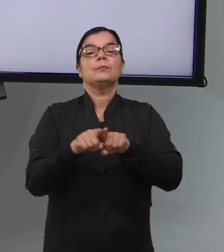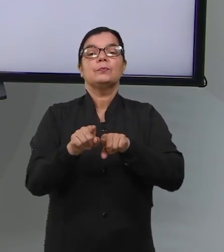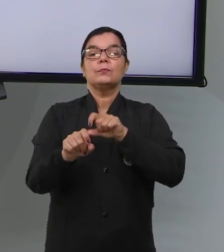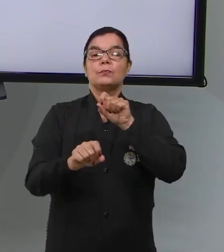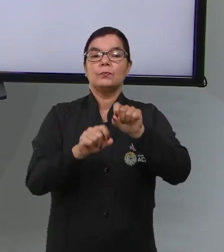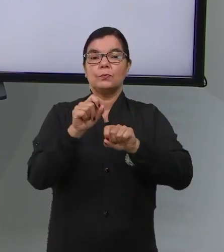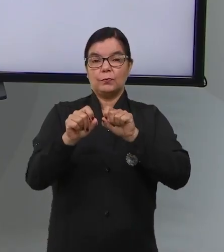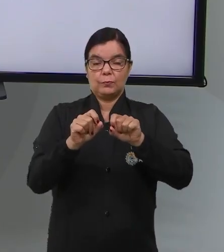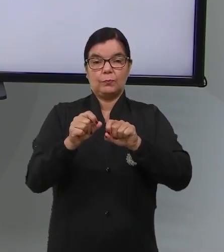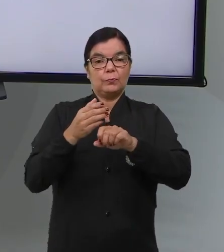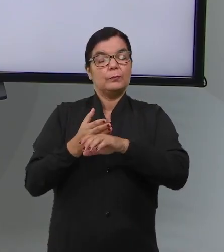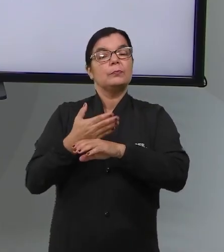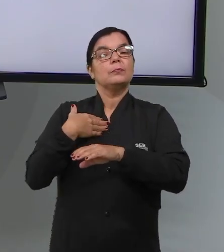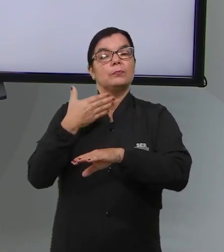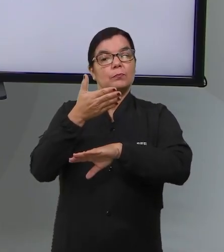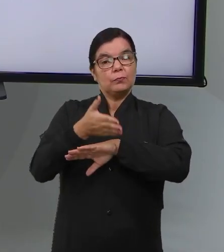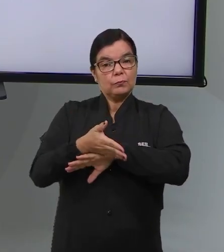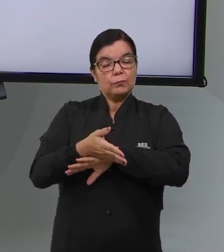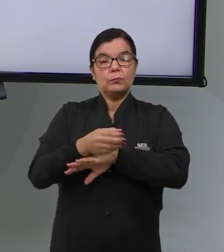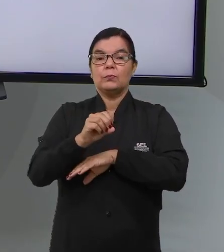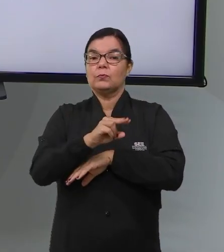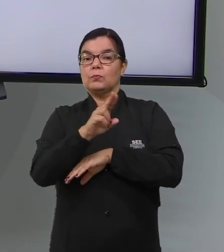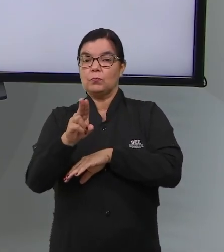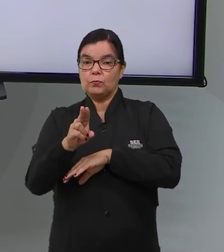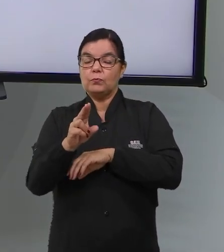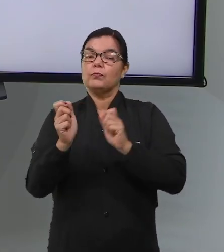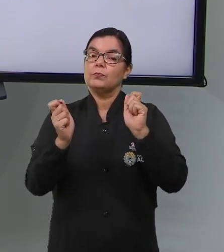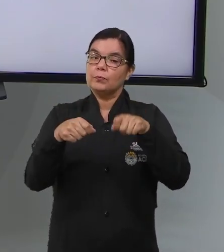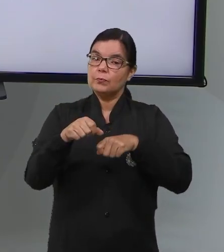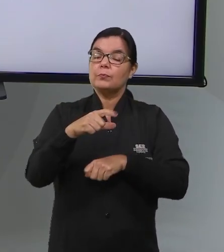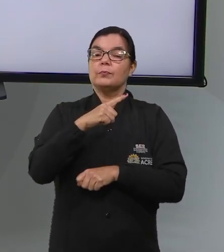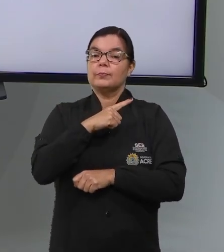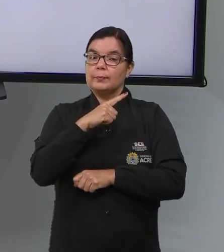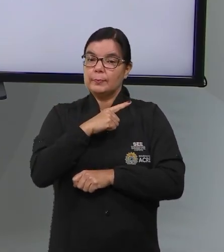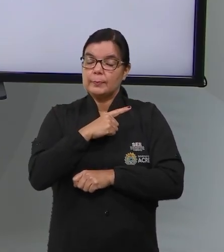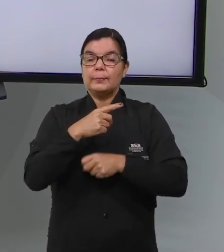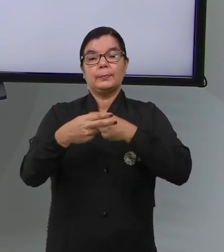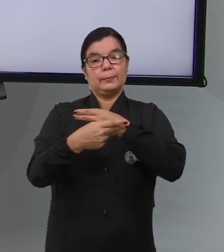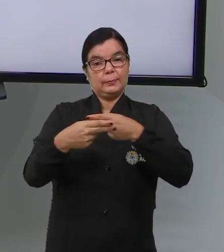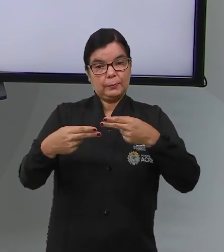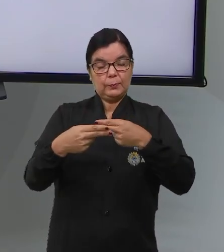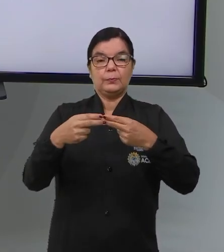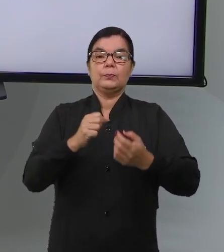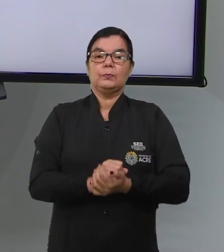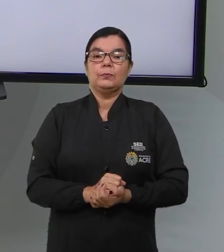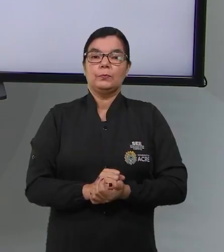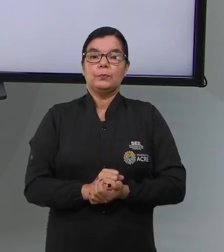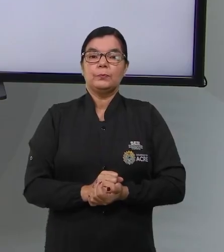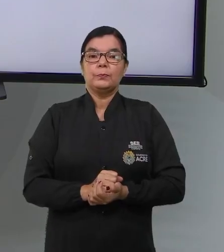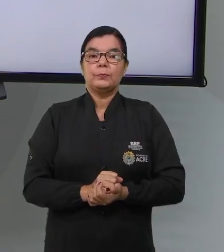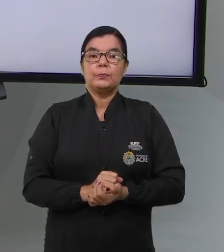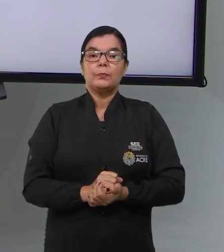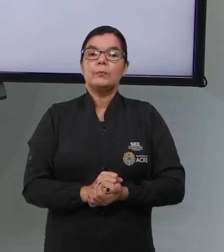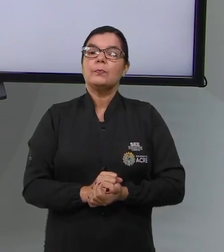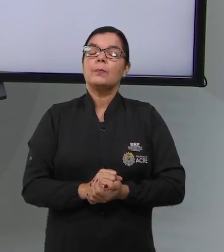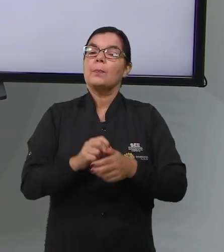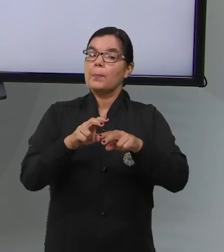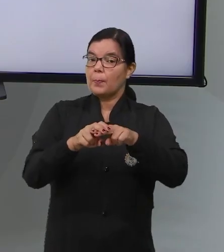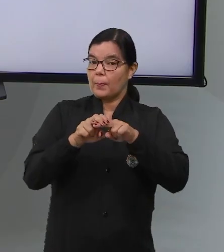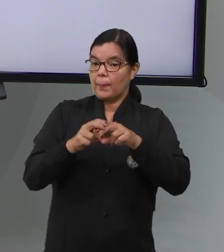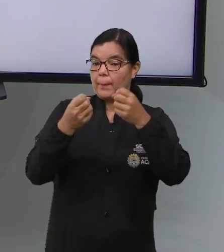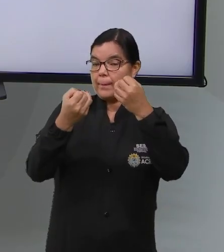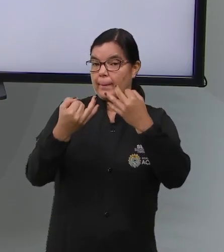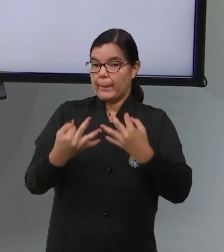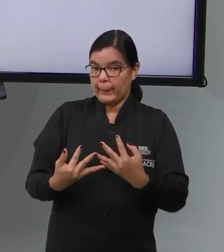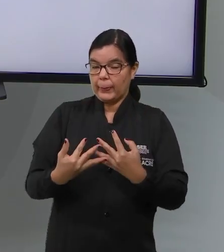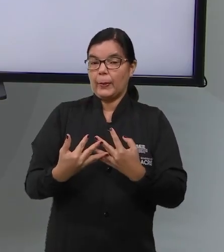precisa acessar, ou por que não dizer, possuir aquela mercadoria, aquele produto. Nesse